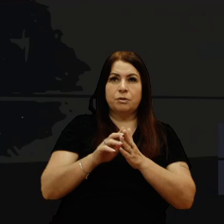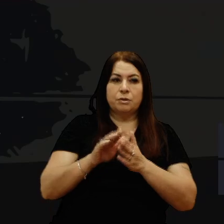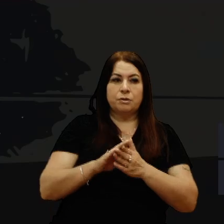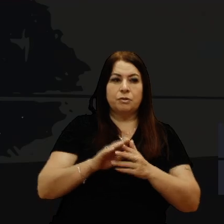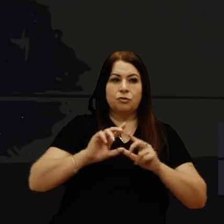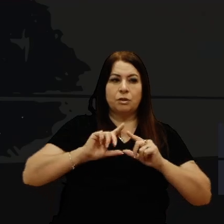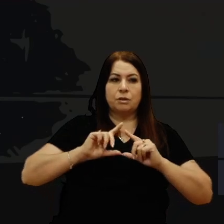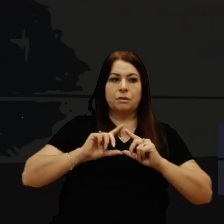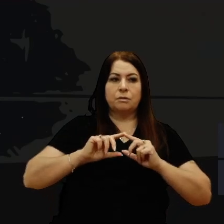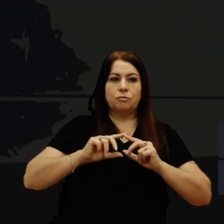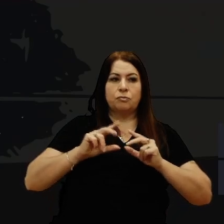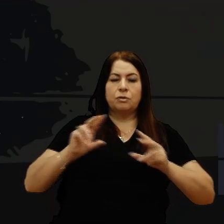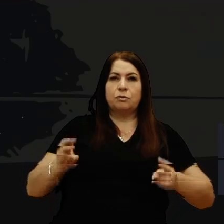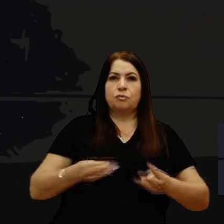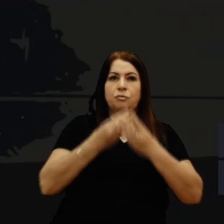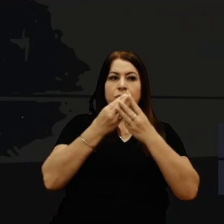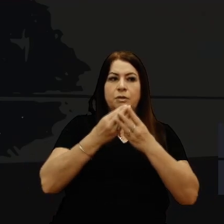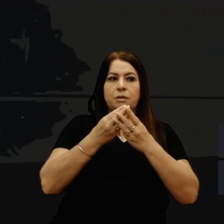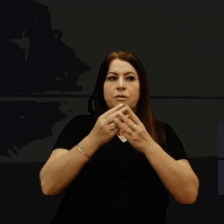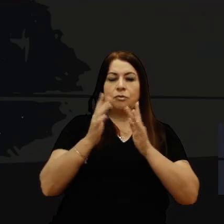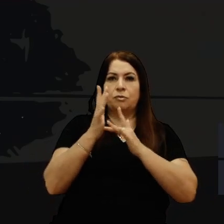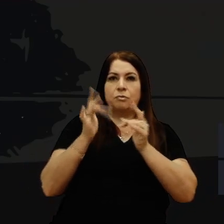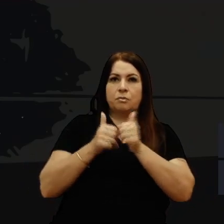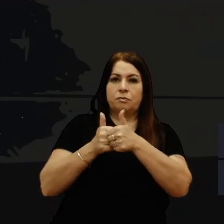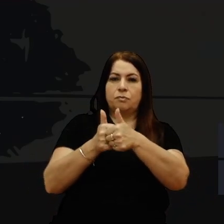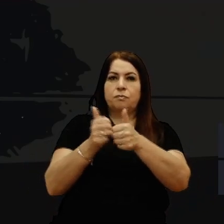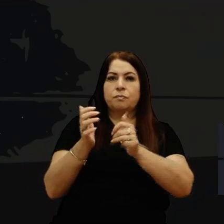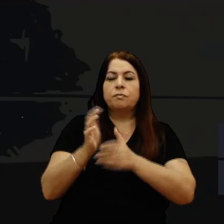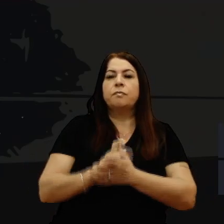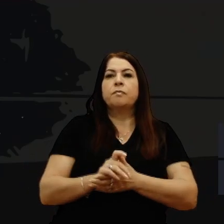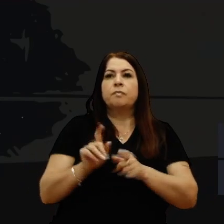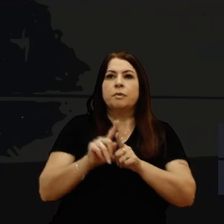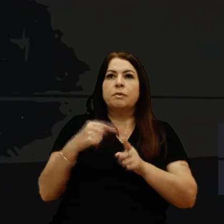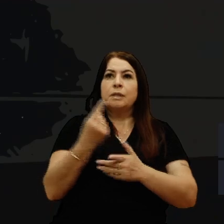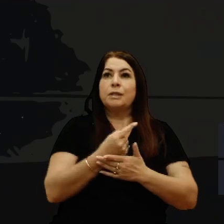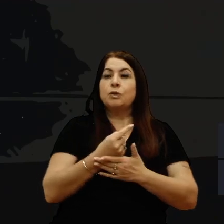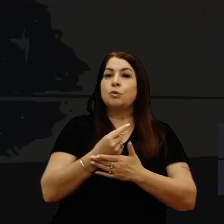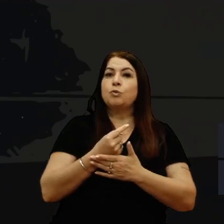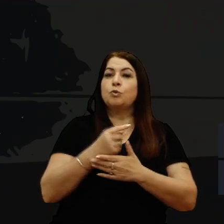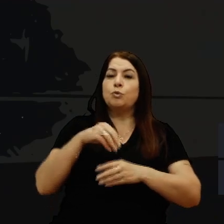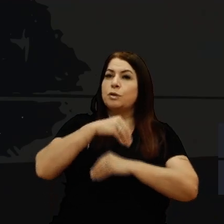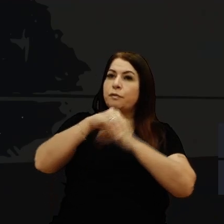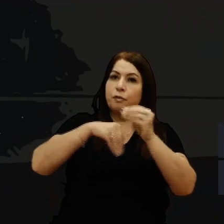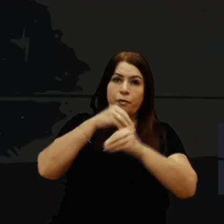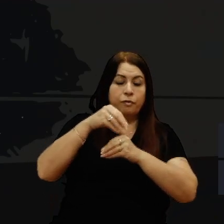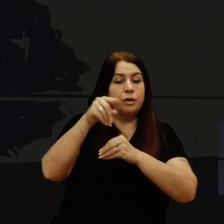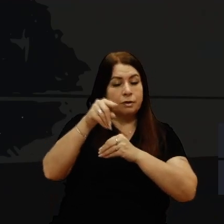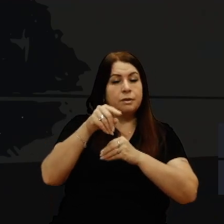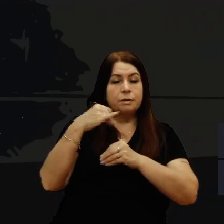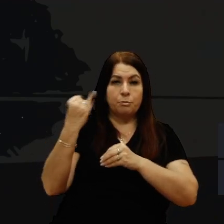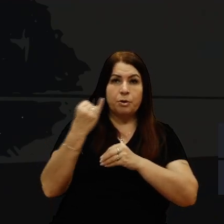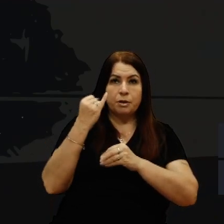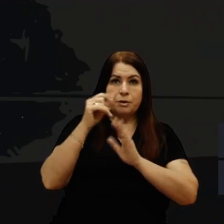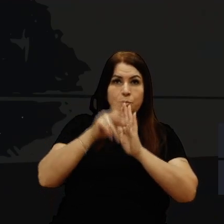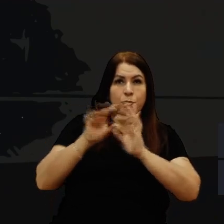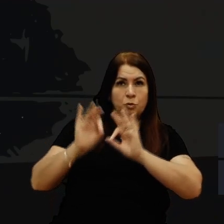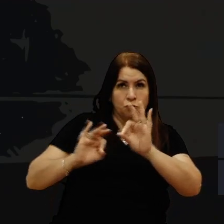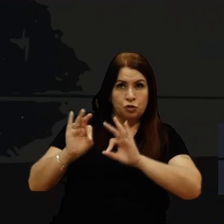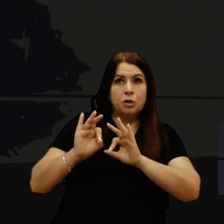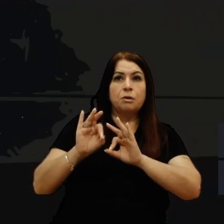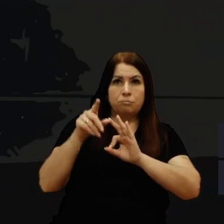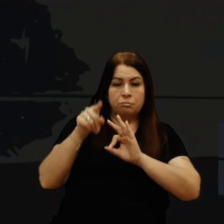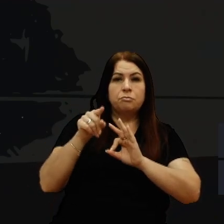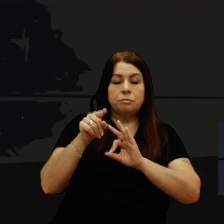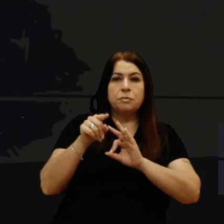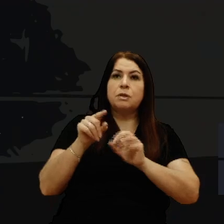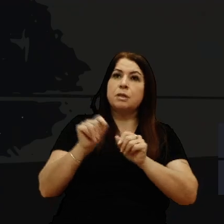essa casa aqui pelo apoio, os pares, também a todos os envolvidos nesse importante projeto, que é um